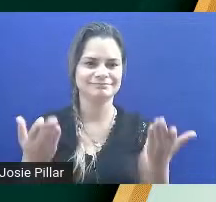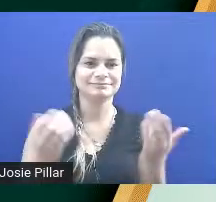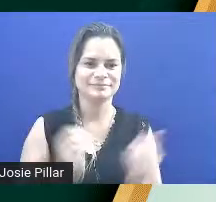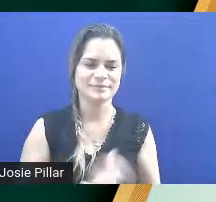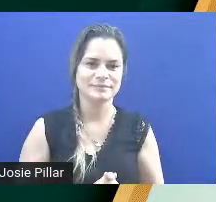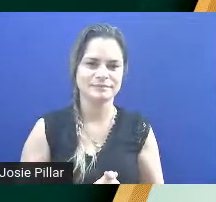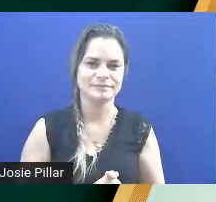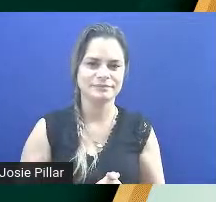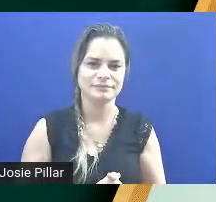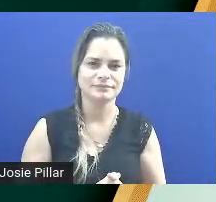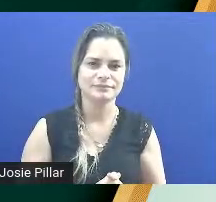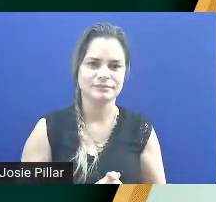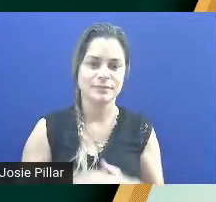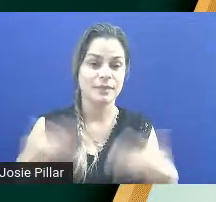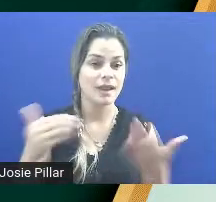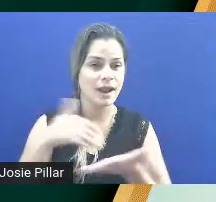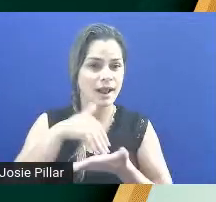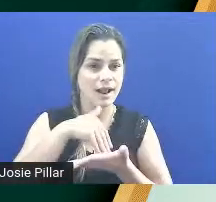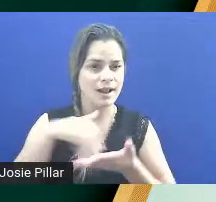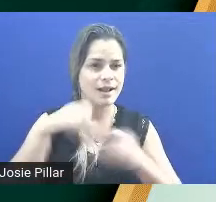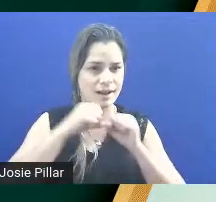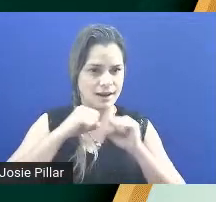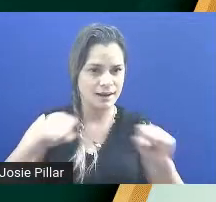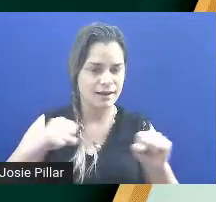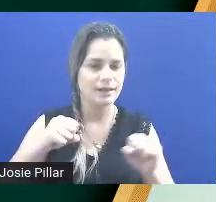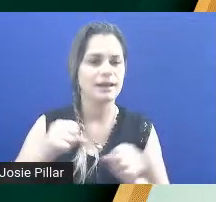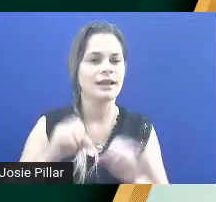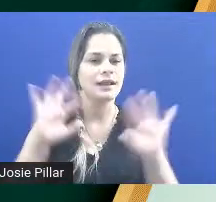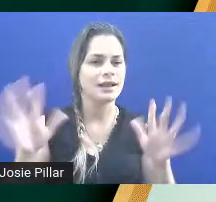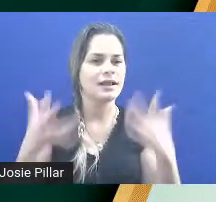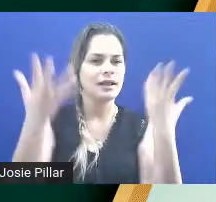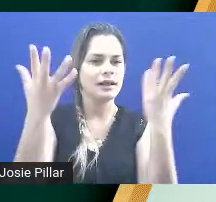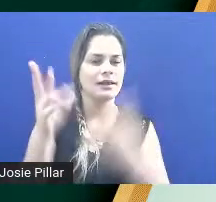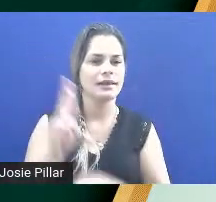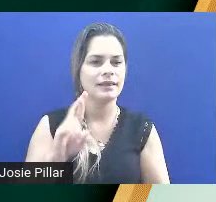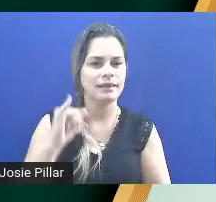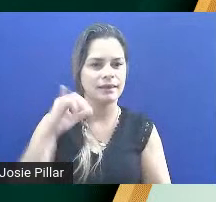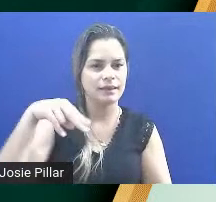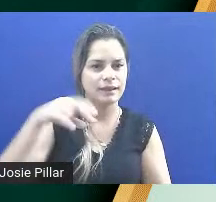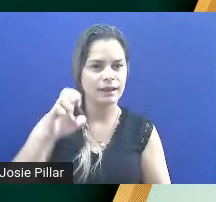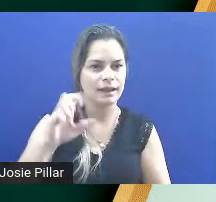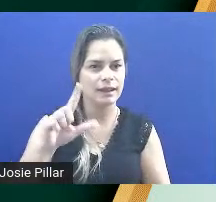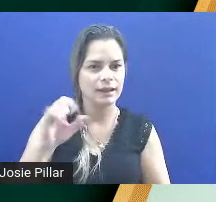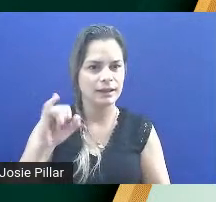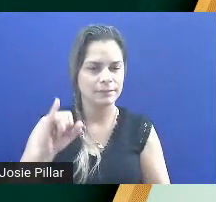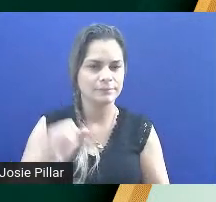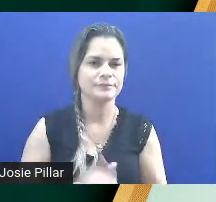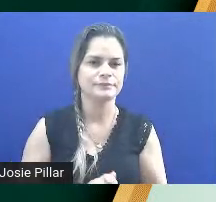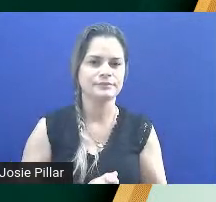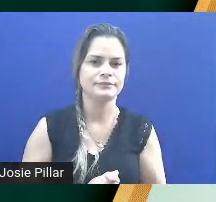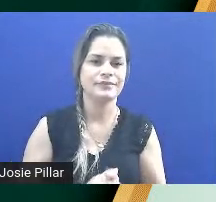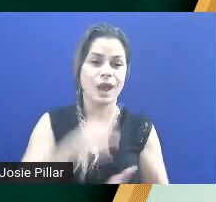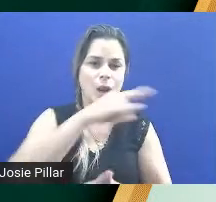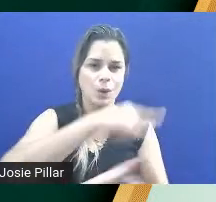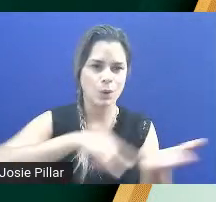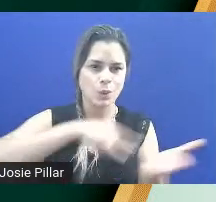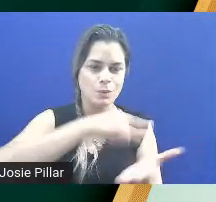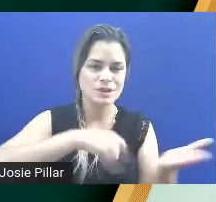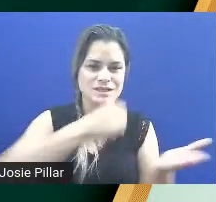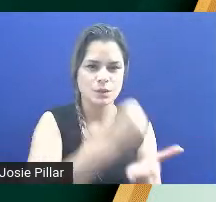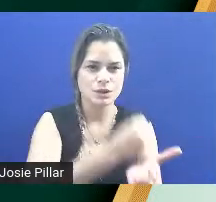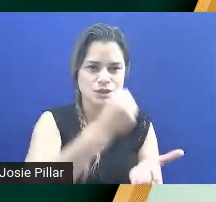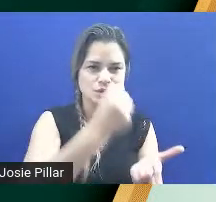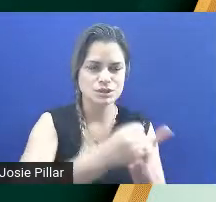Para secretariar essa solenidade, contamos com a presença de Rinelli Barcelo dos Anjos, da Divisão de Documentação, Registros